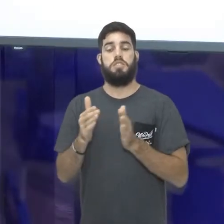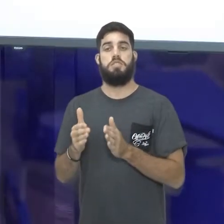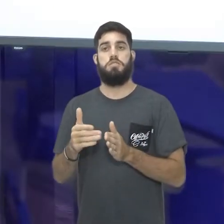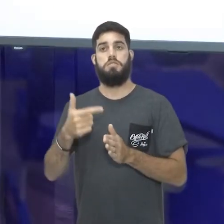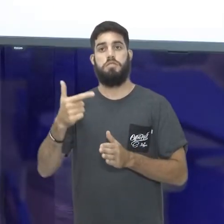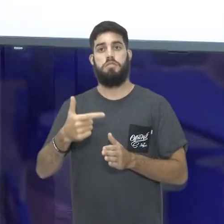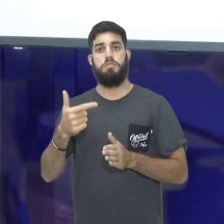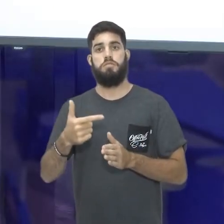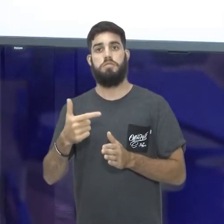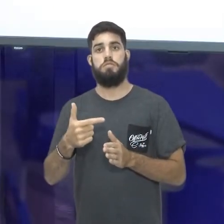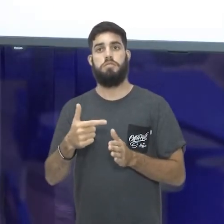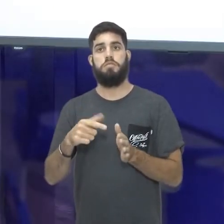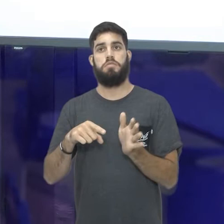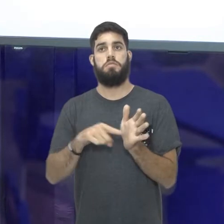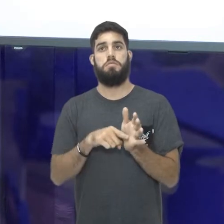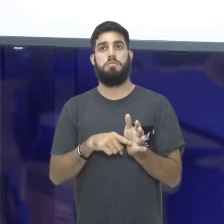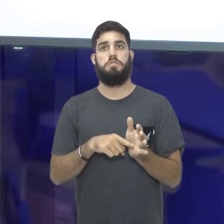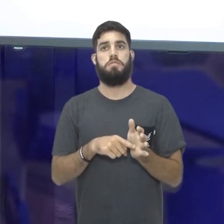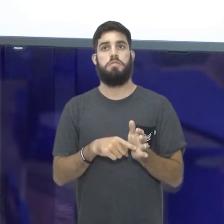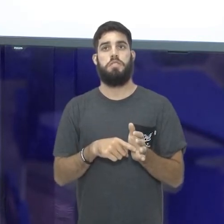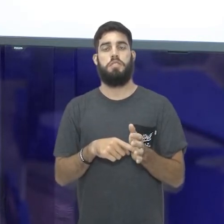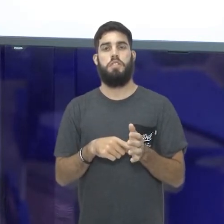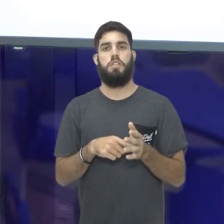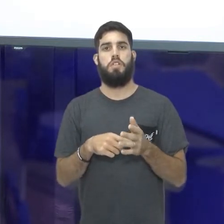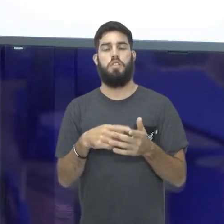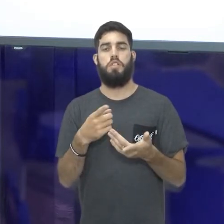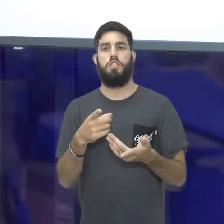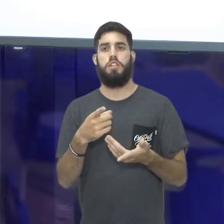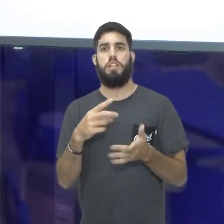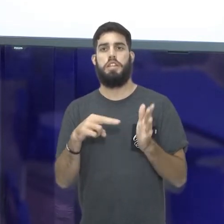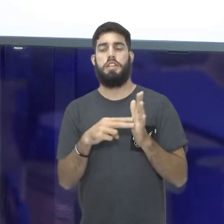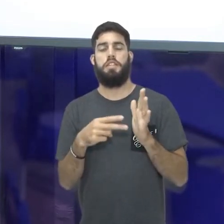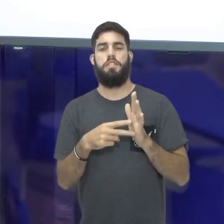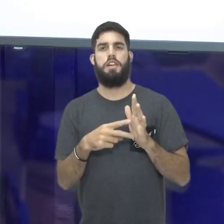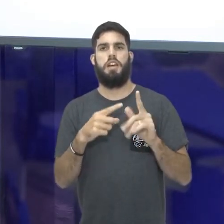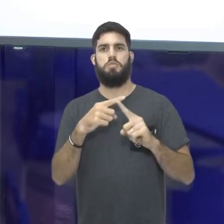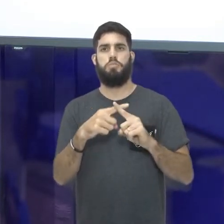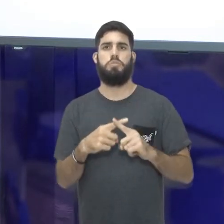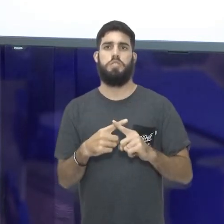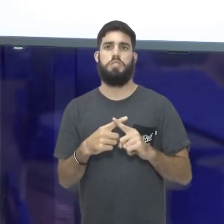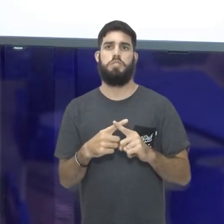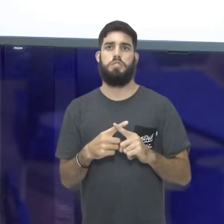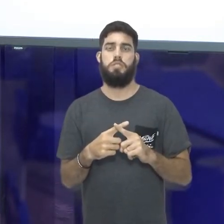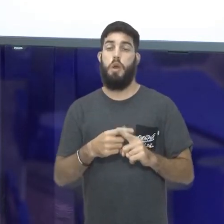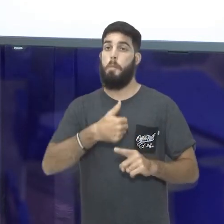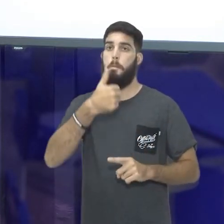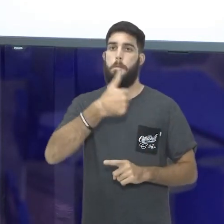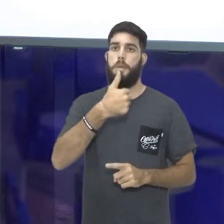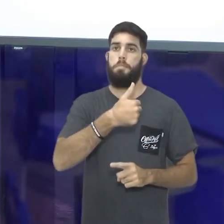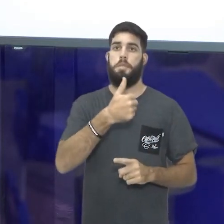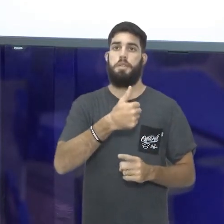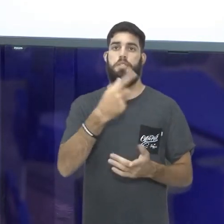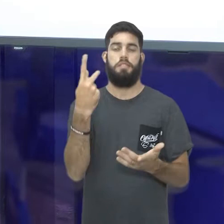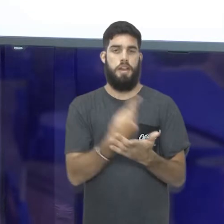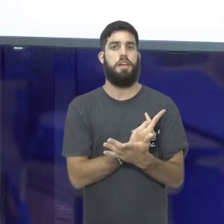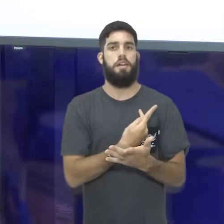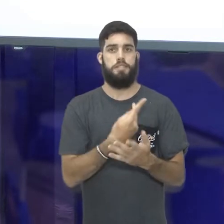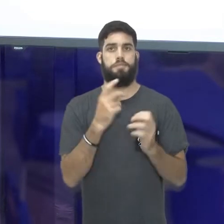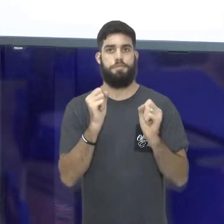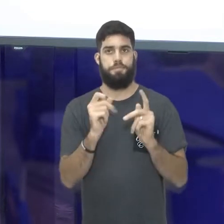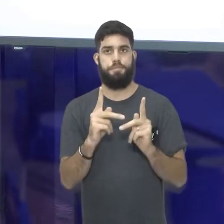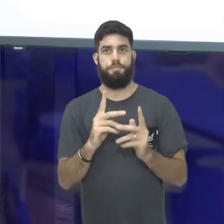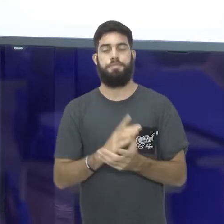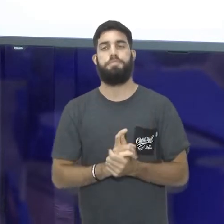uma subtração, não vai trazer a diferença, ela vai me remeter a um produto, ou seja, a uma multiplicação. Então, essa primeira opção aqui, ela não está